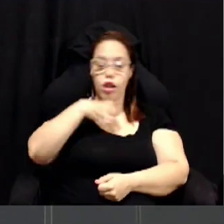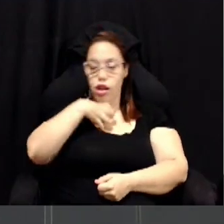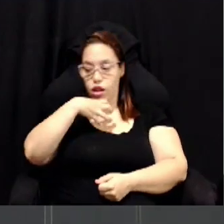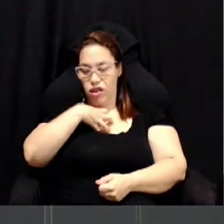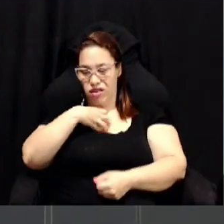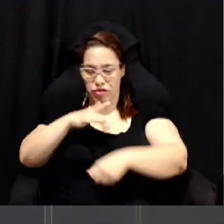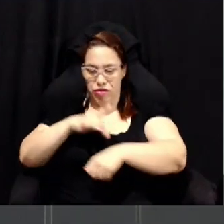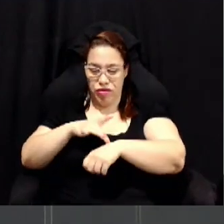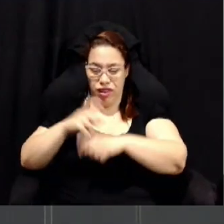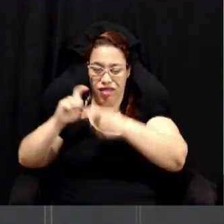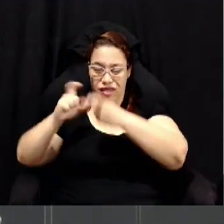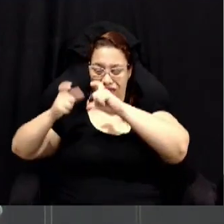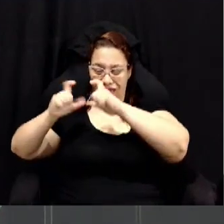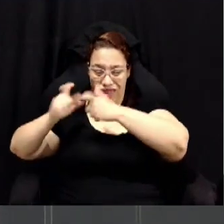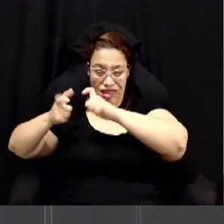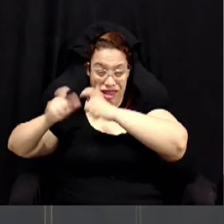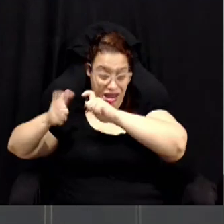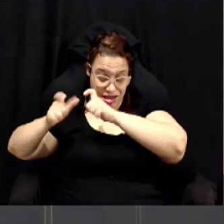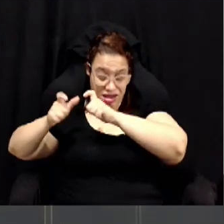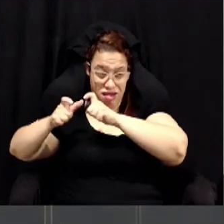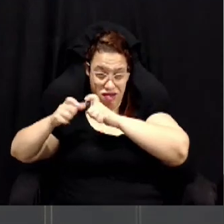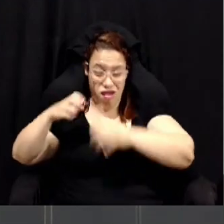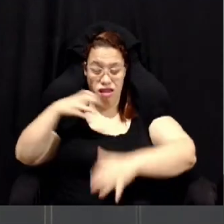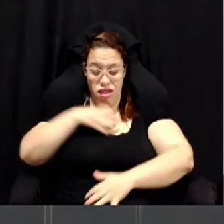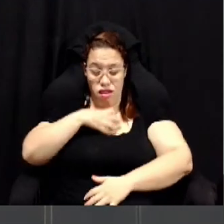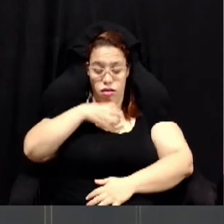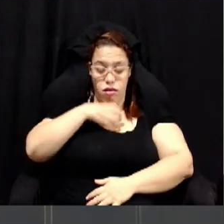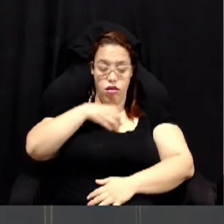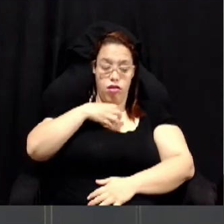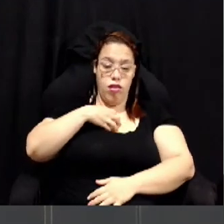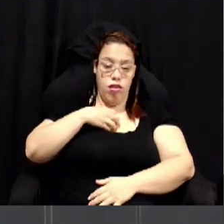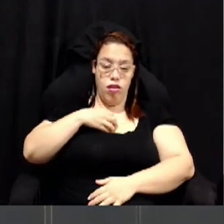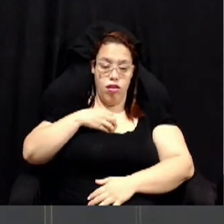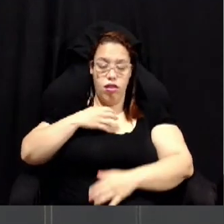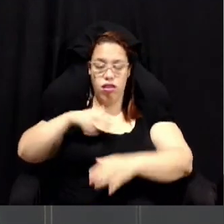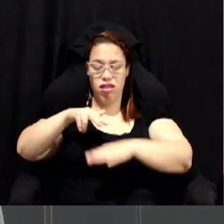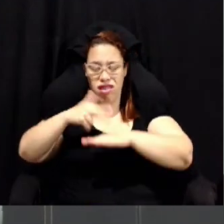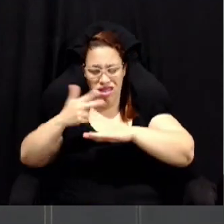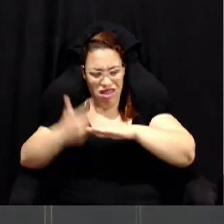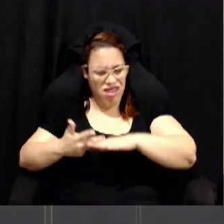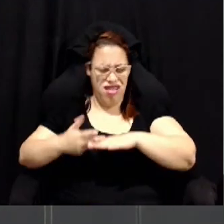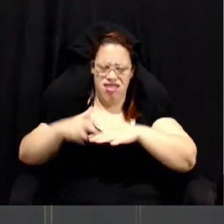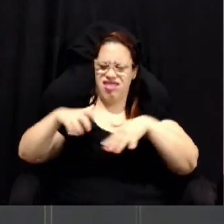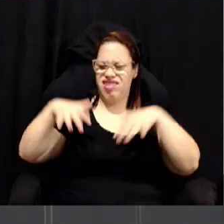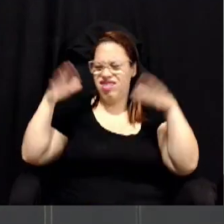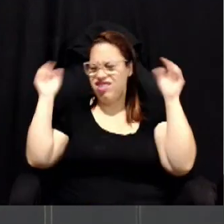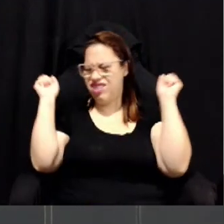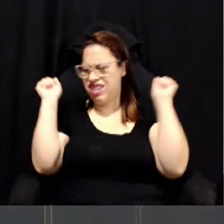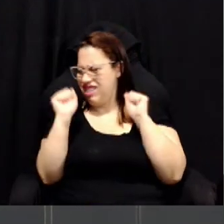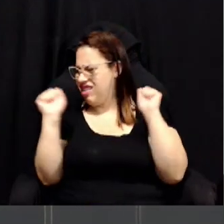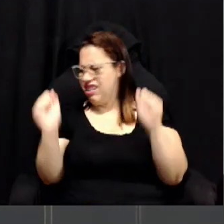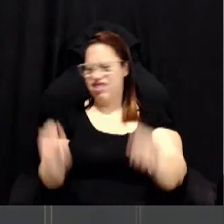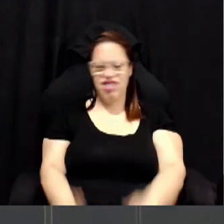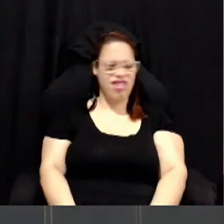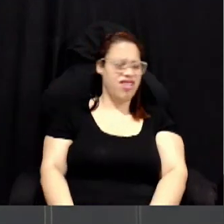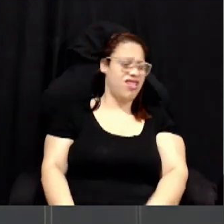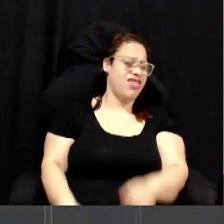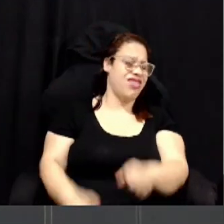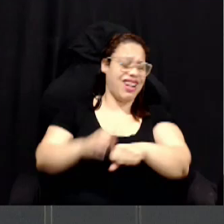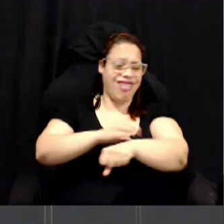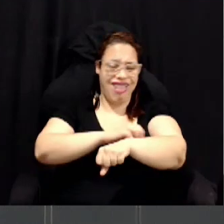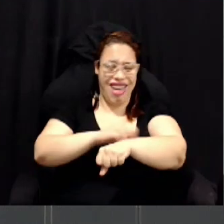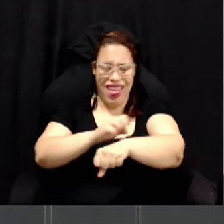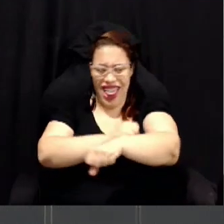crises sensoriais, e aí a criança... ela vai se jogar no chão, ela vai, talvez ela se torne agressiva, talvez ela